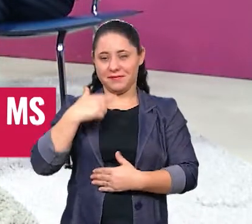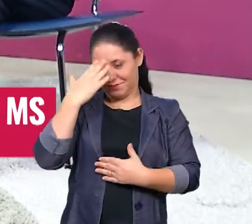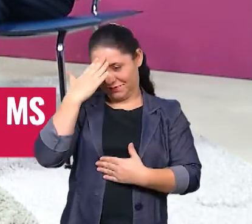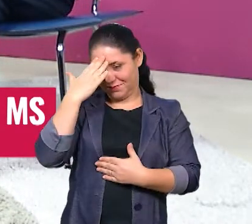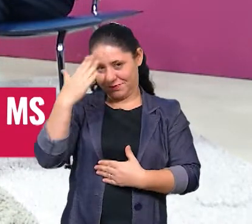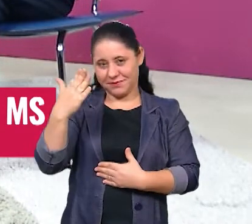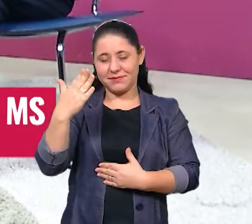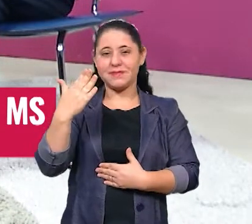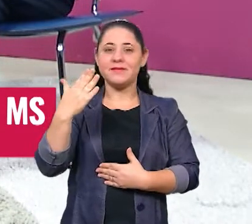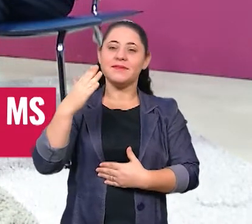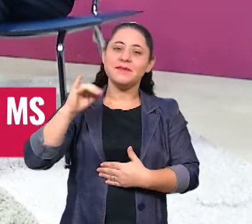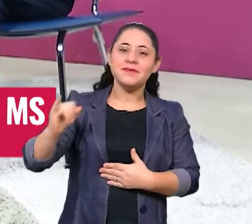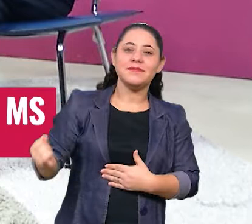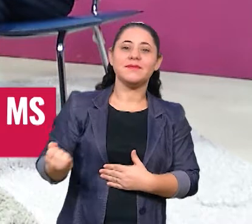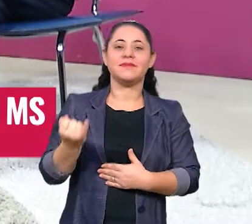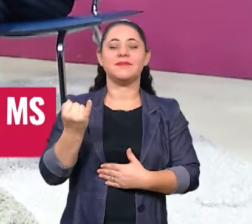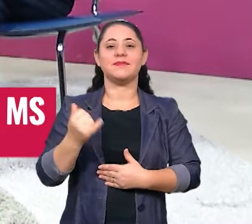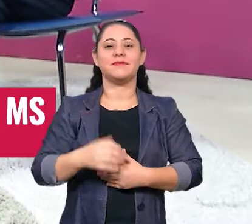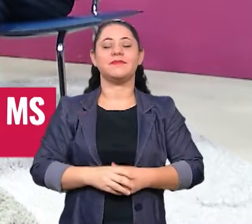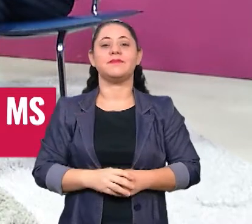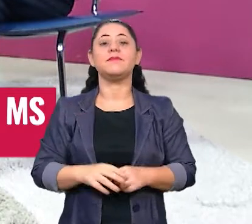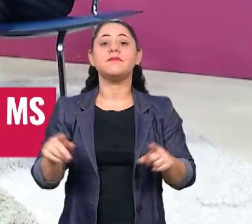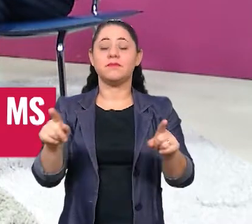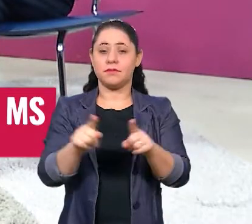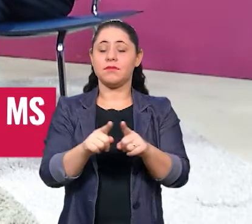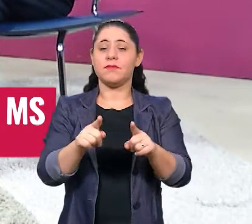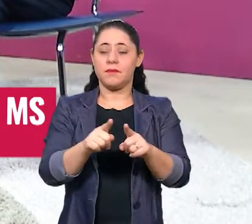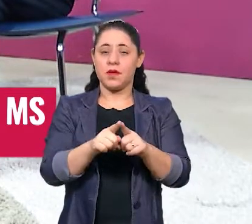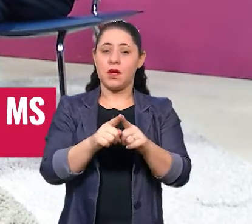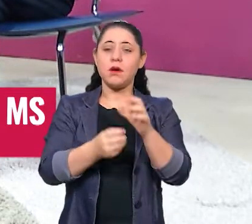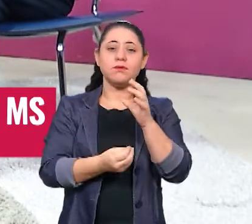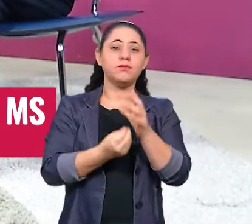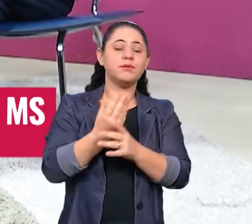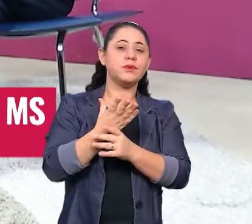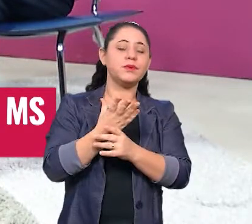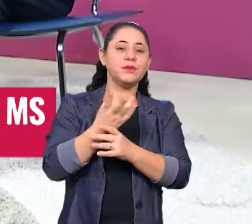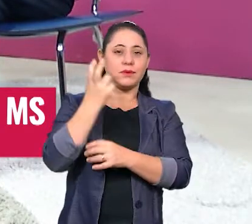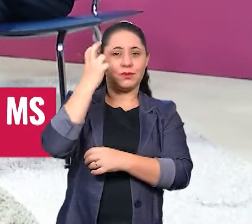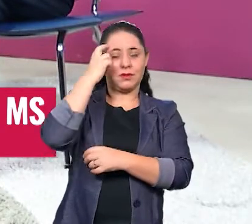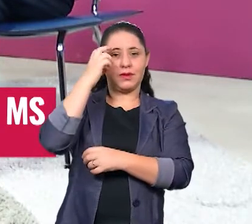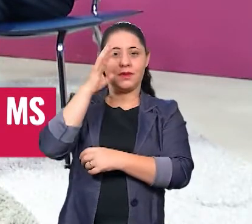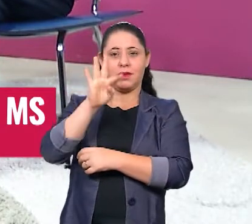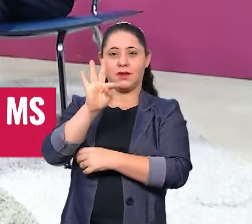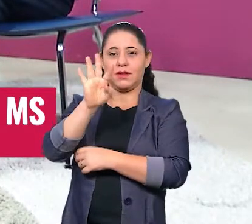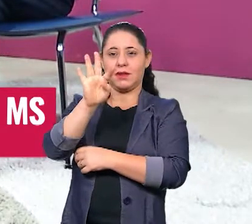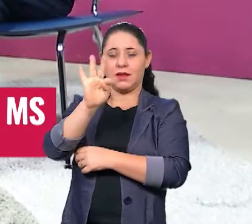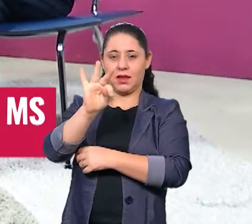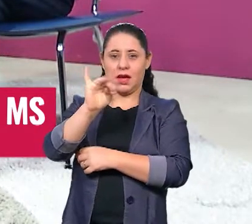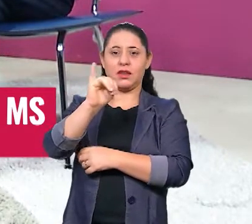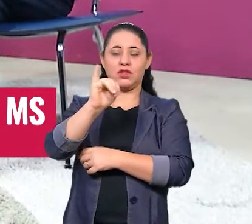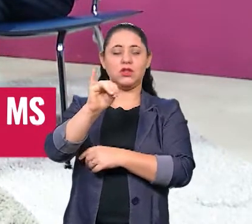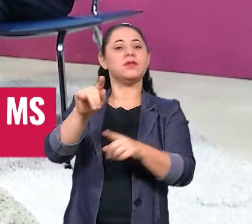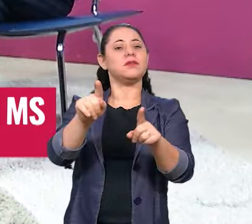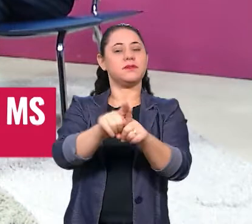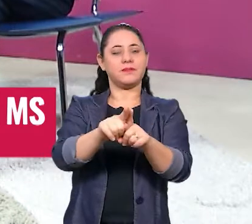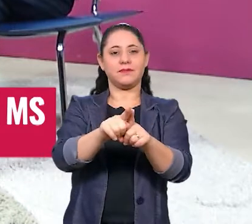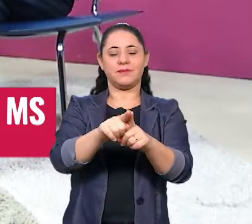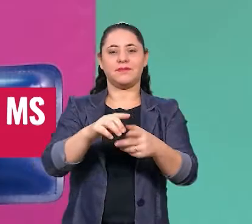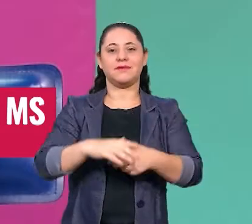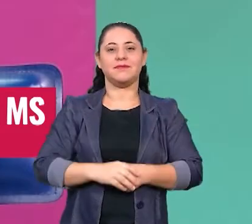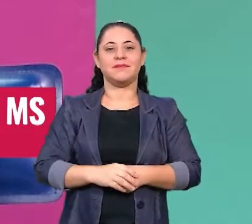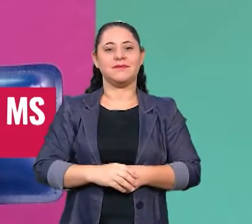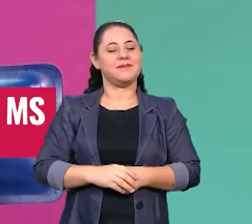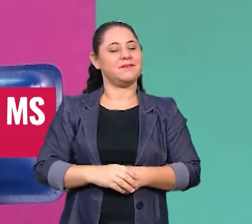presença. Eu que agradeço essa oportunidade. E também a produtora cultural, Tati de Meu. Muito obrigada, Tati,